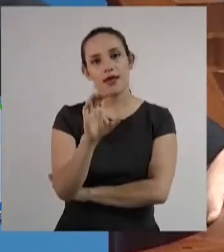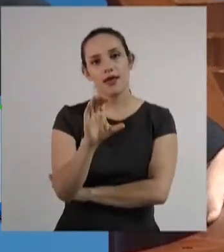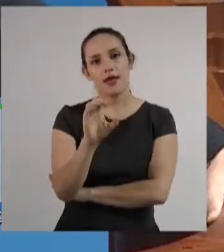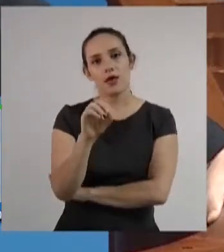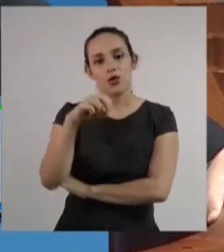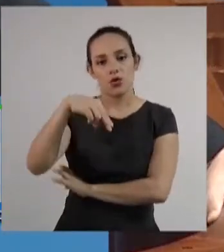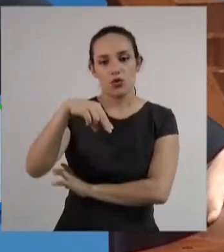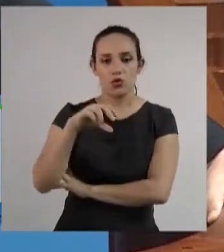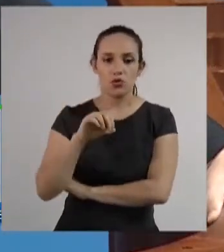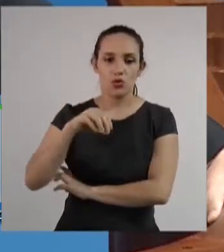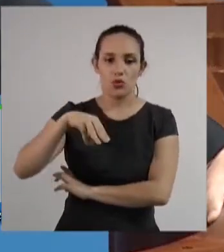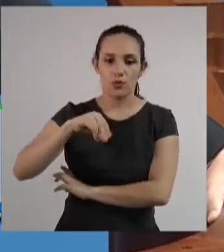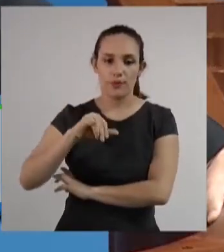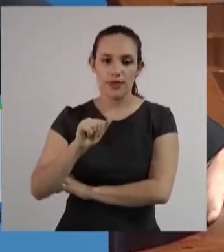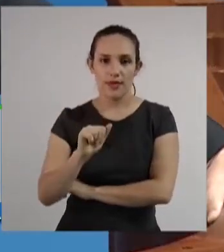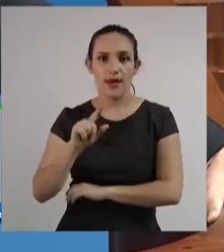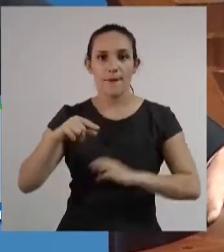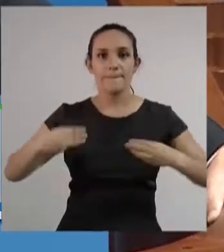Fazenda.